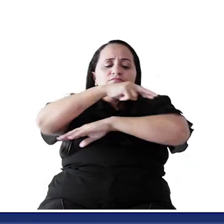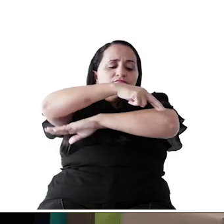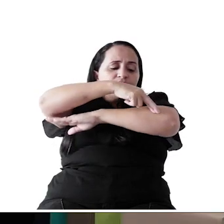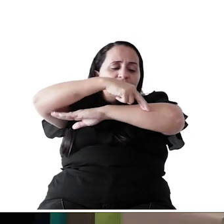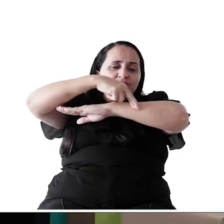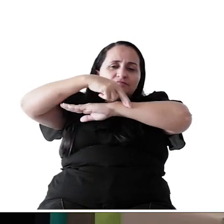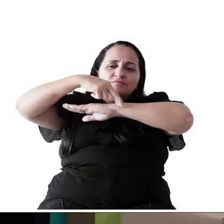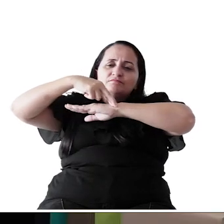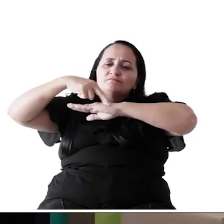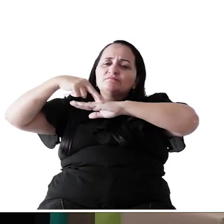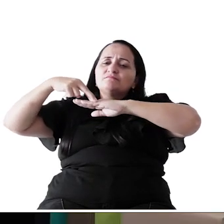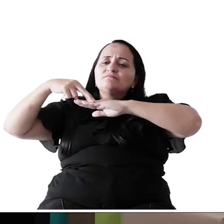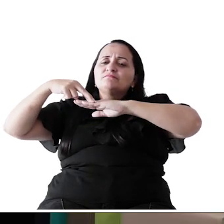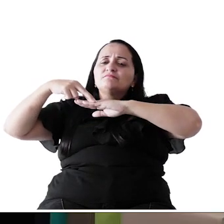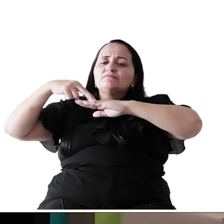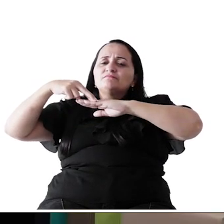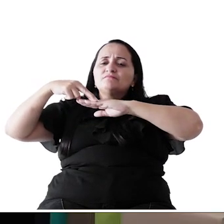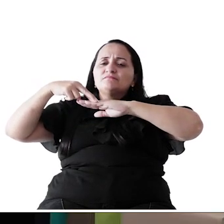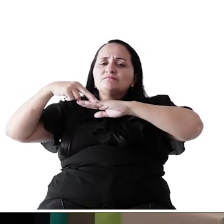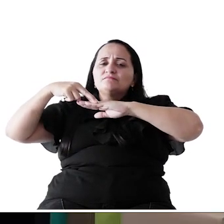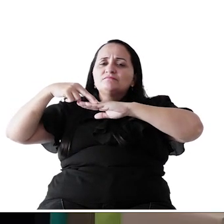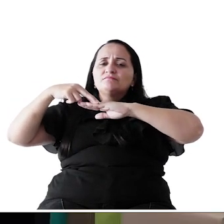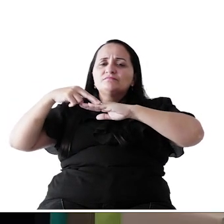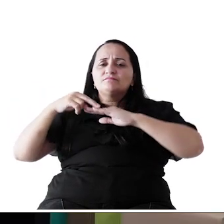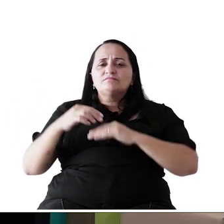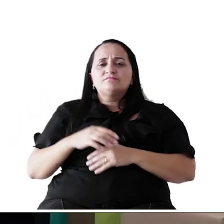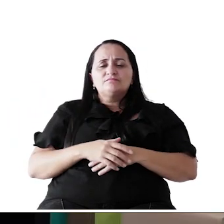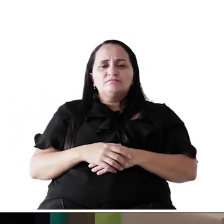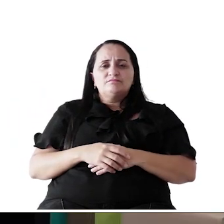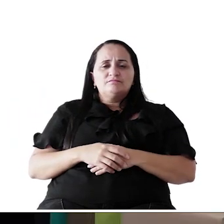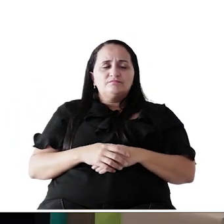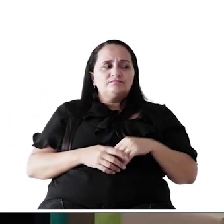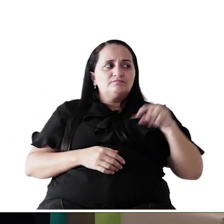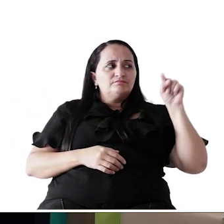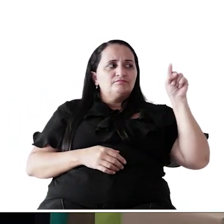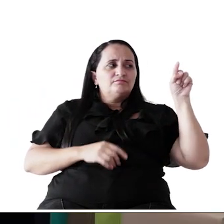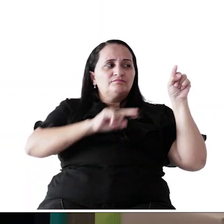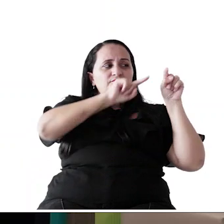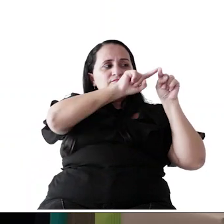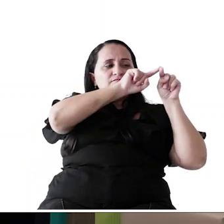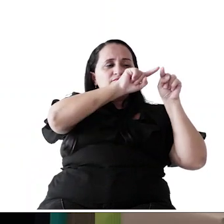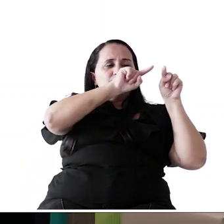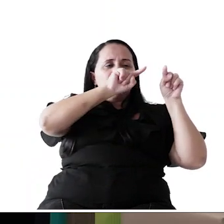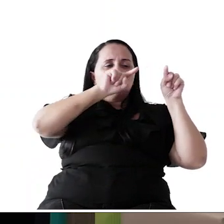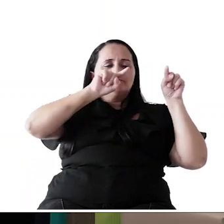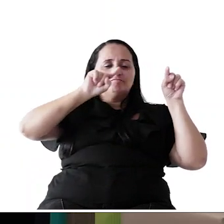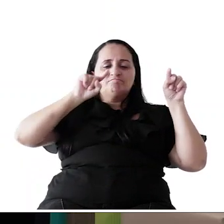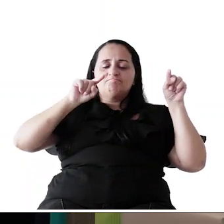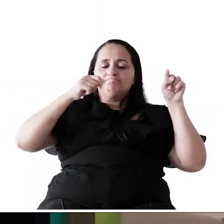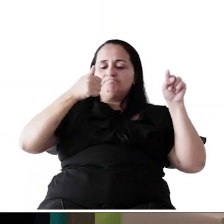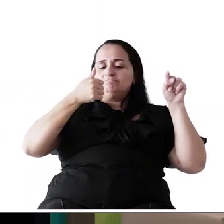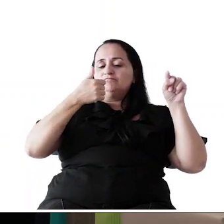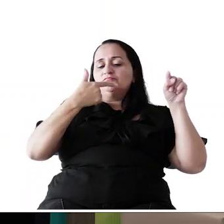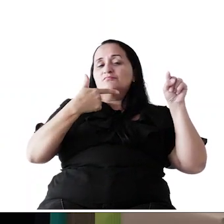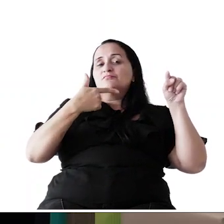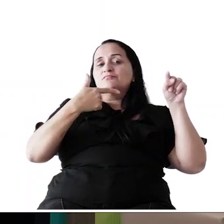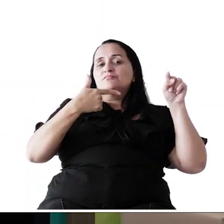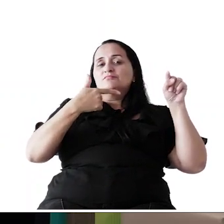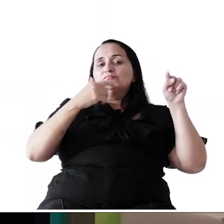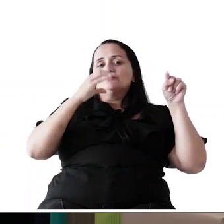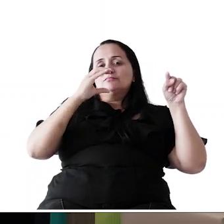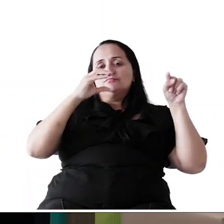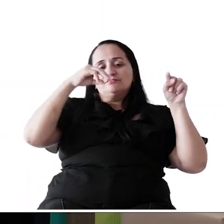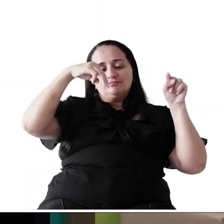reta? Ele está ocupando até a 12ª parte. Ele ocupou